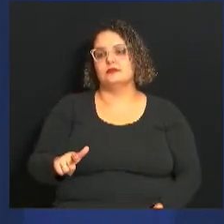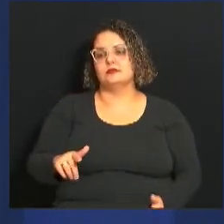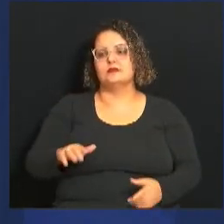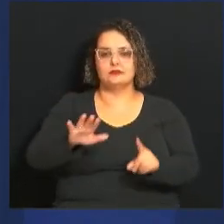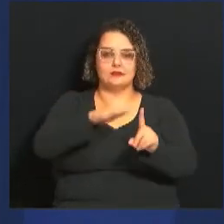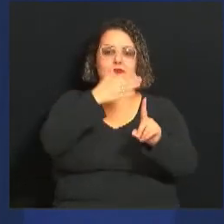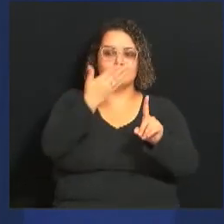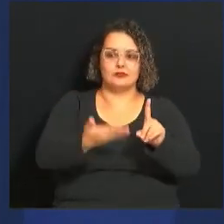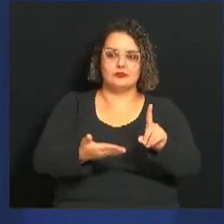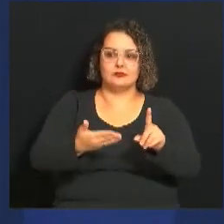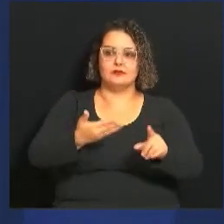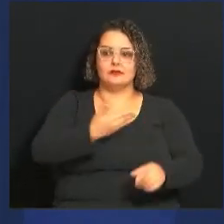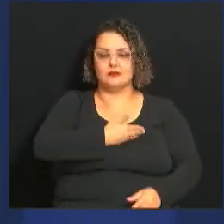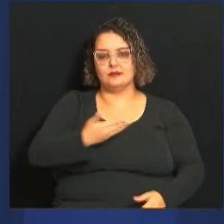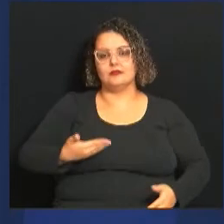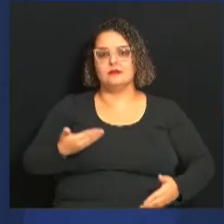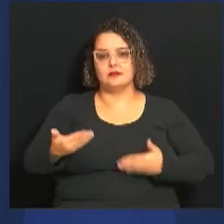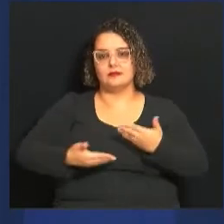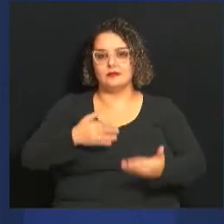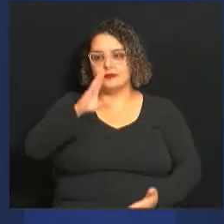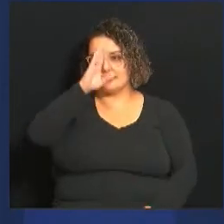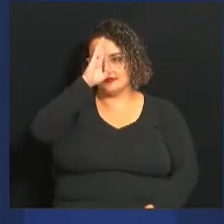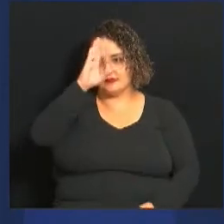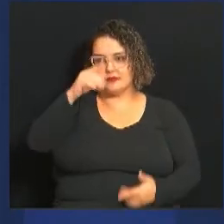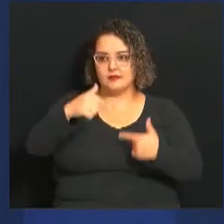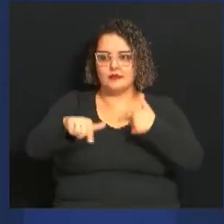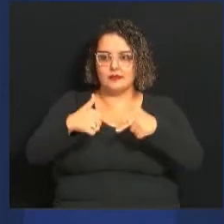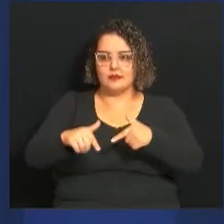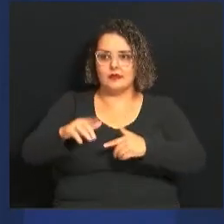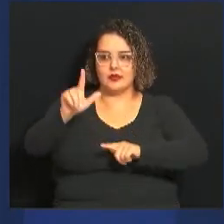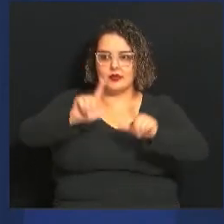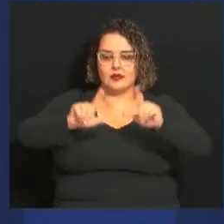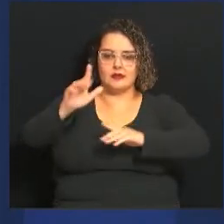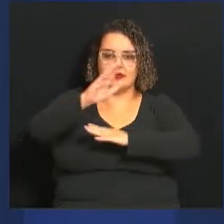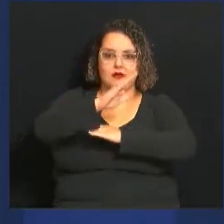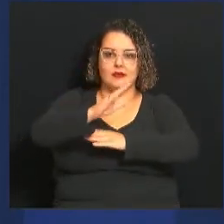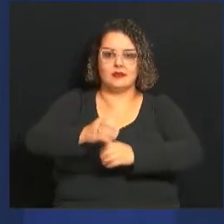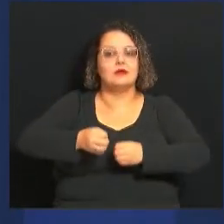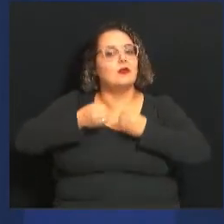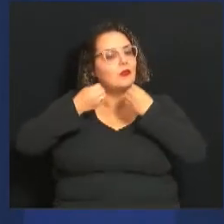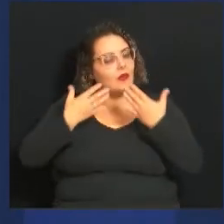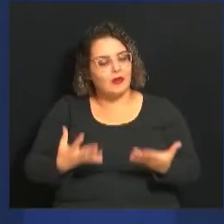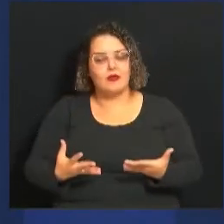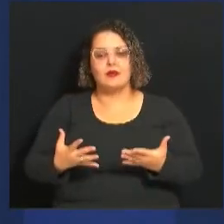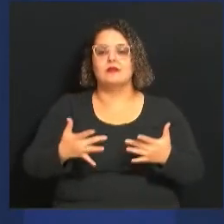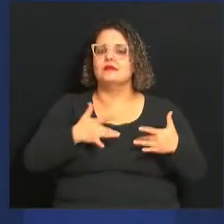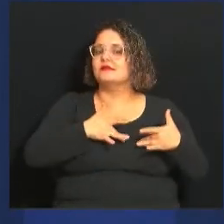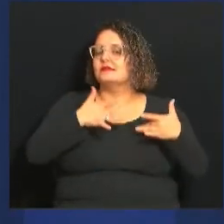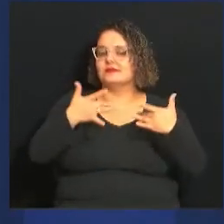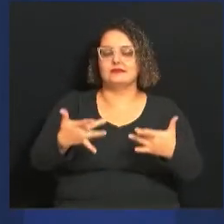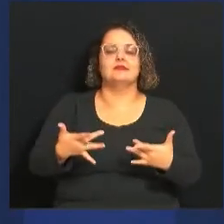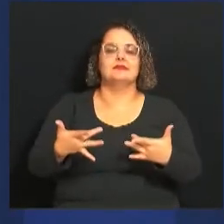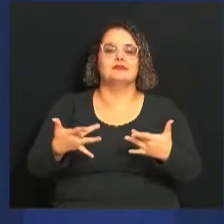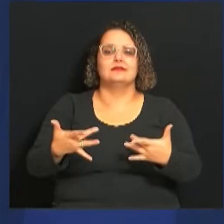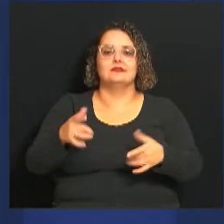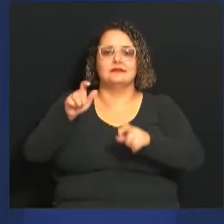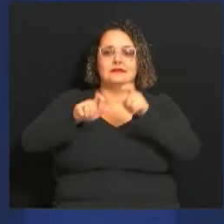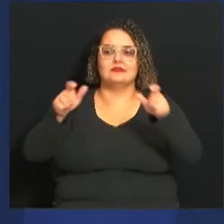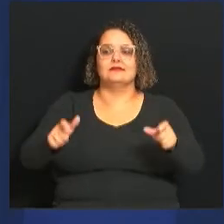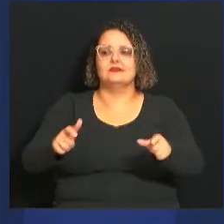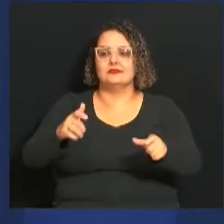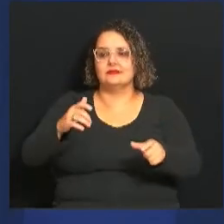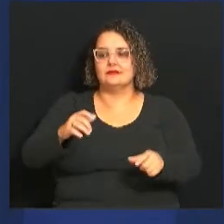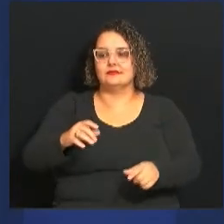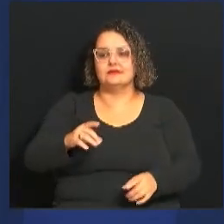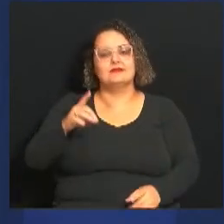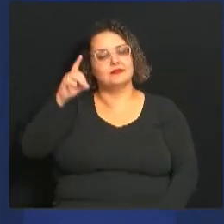aos servidores, principalmente aos trabalhadores da TV Câmara, que são muito bacanas, são muito solícitos, são gente que a gente pode contar no